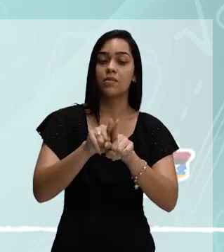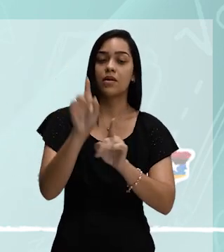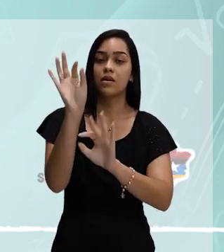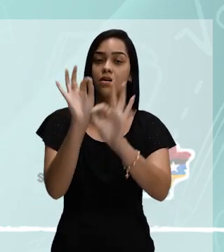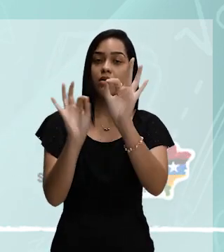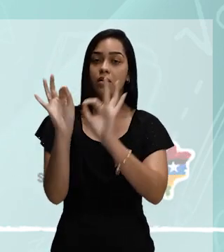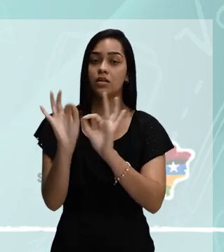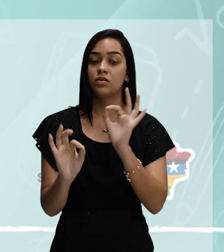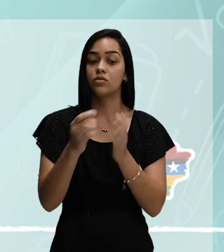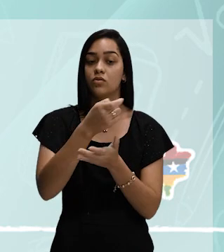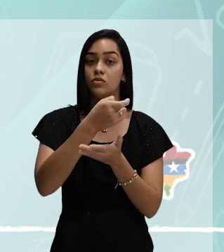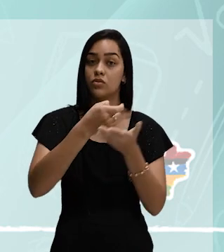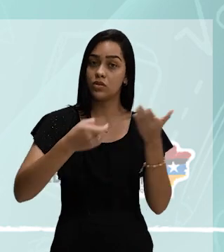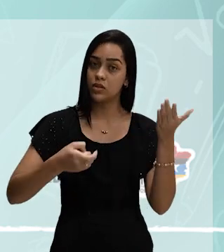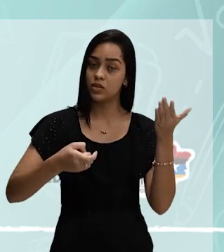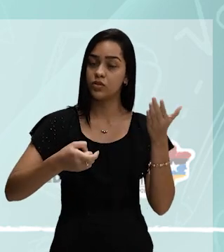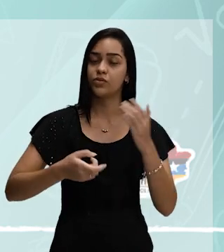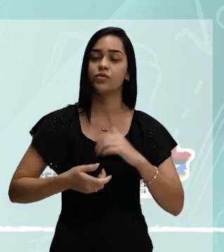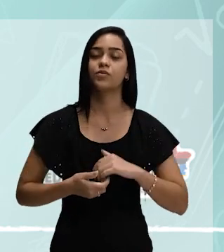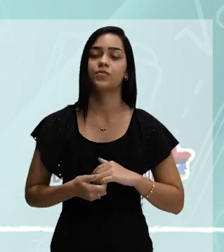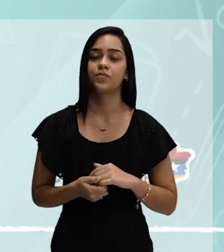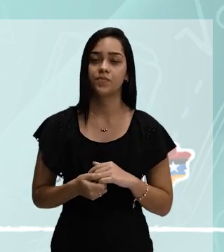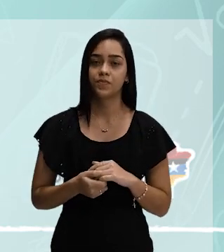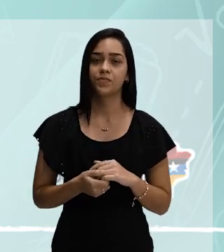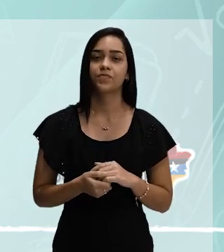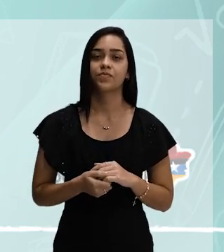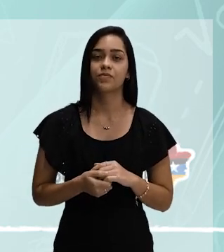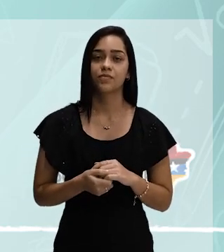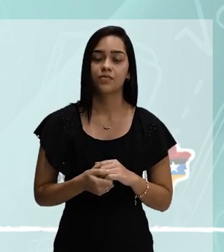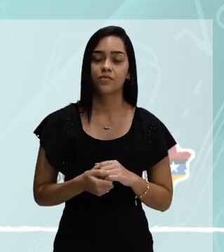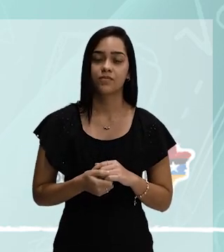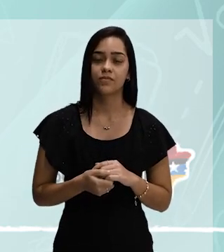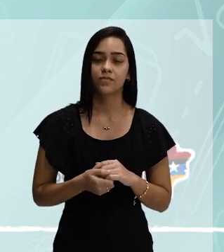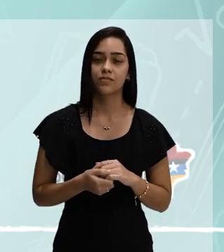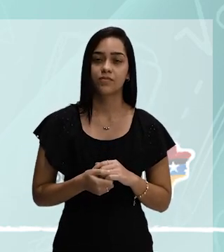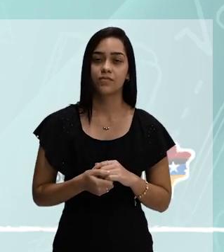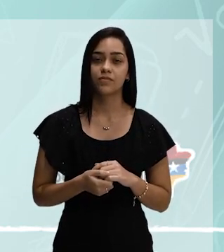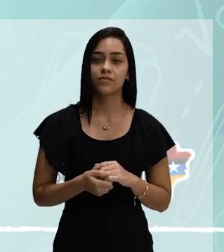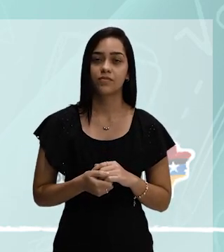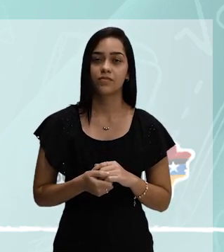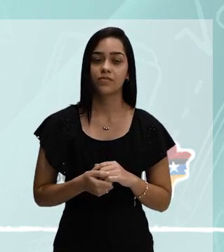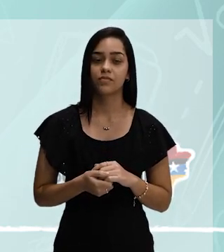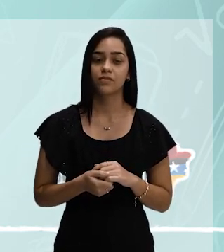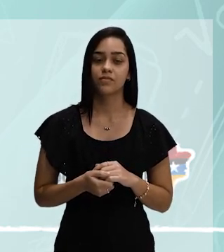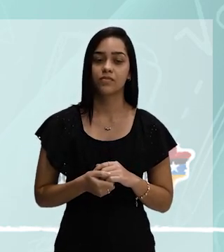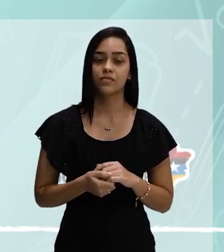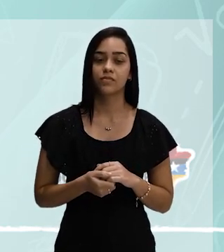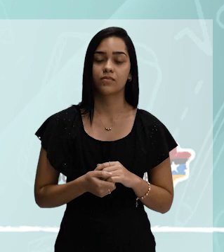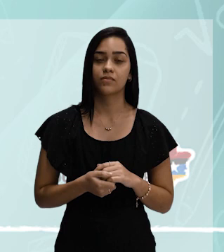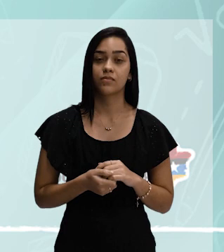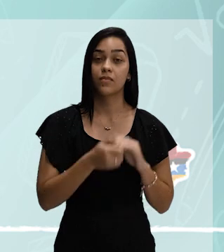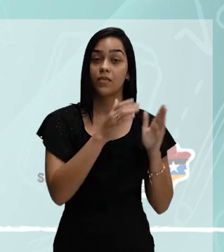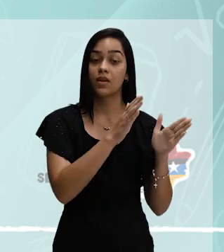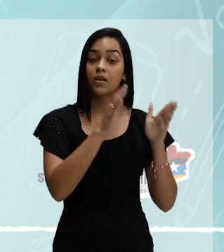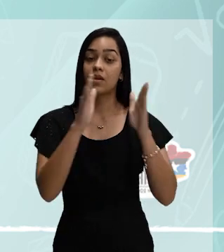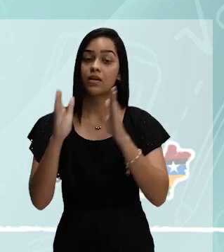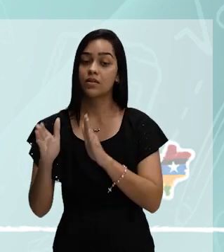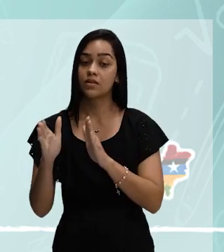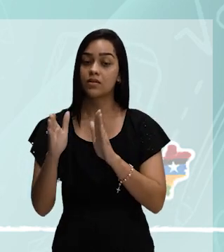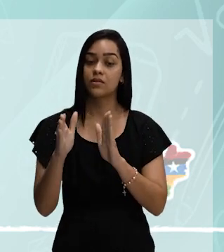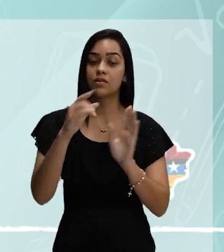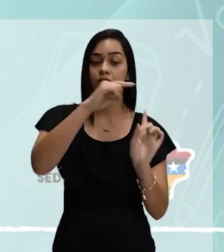comunicativos, contextuais e sociais que influenciam também na organização dos textos.